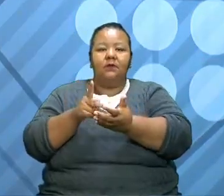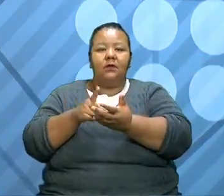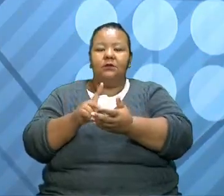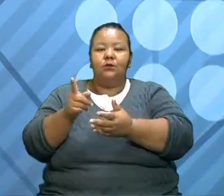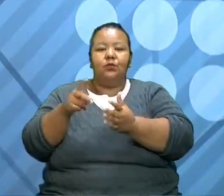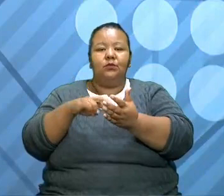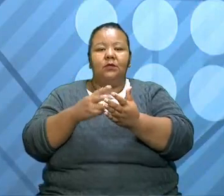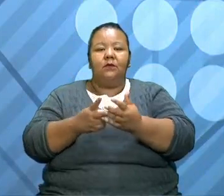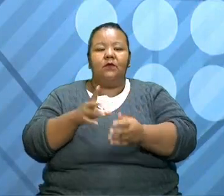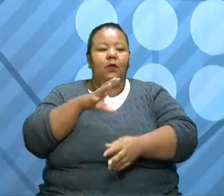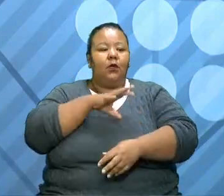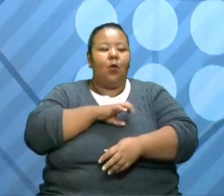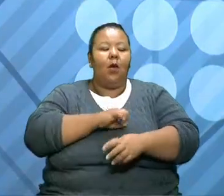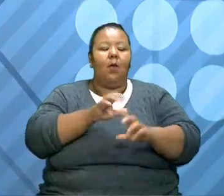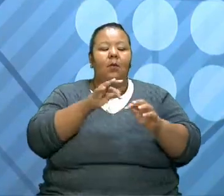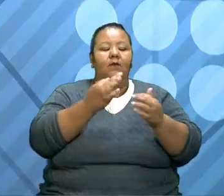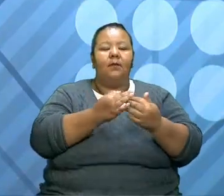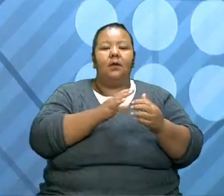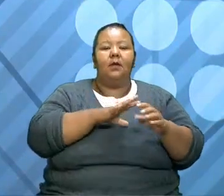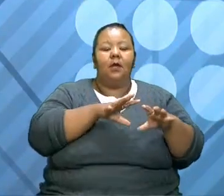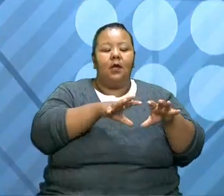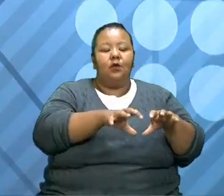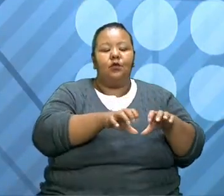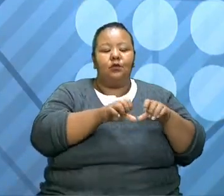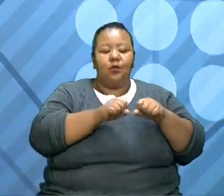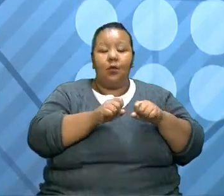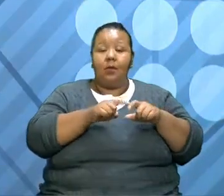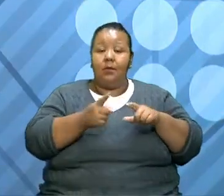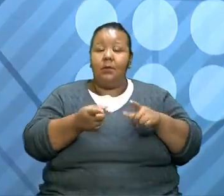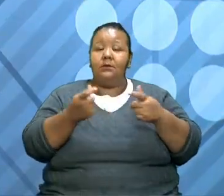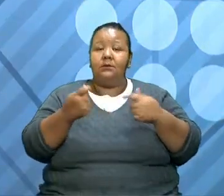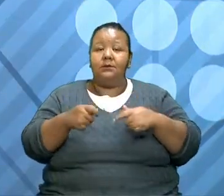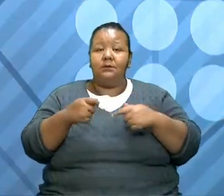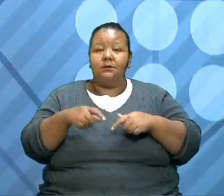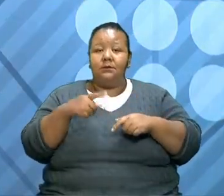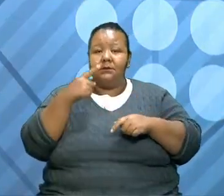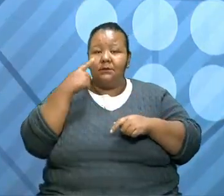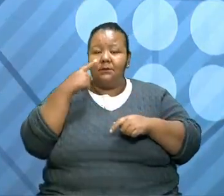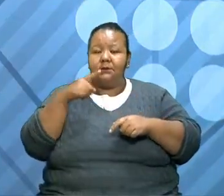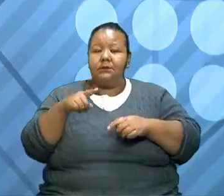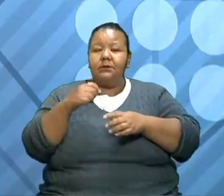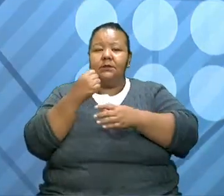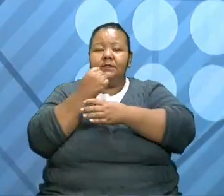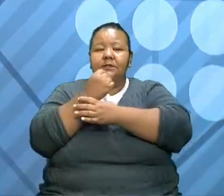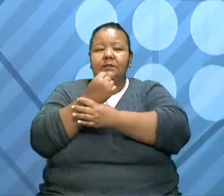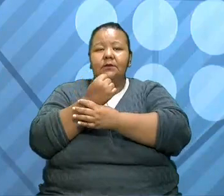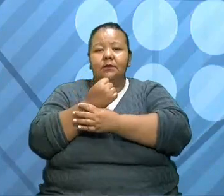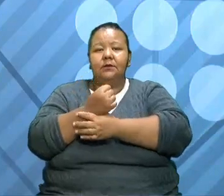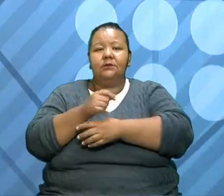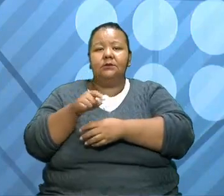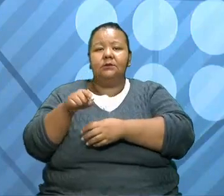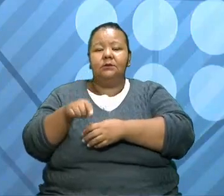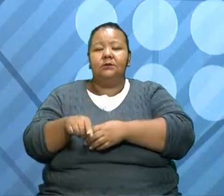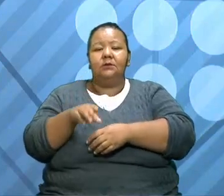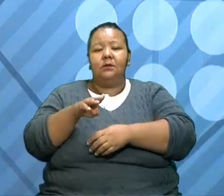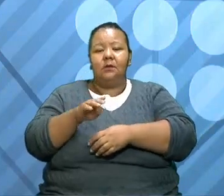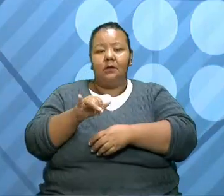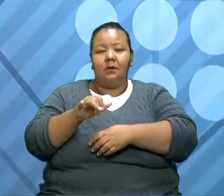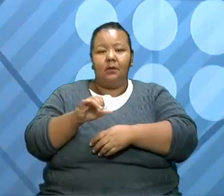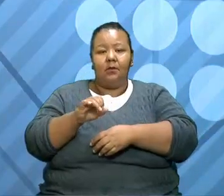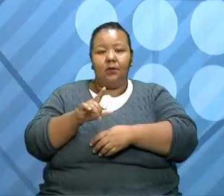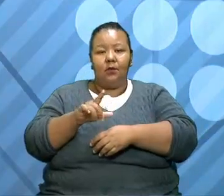não amam a sua família adotiva, mas elas têm essa necessidade de ter a segurança da sua biológica